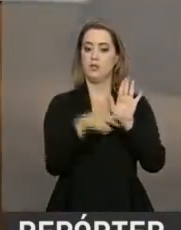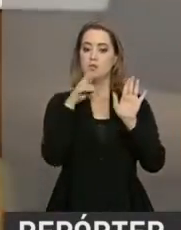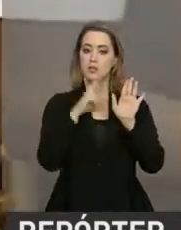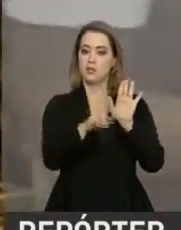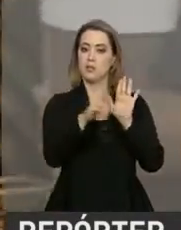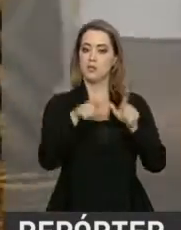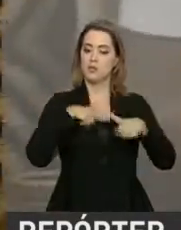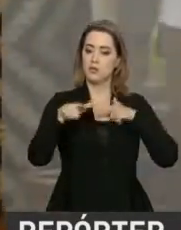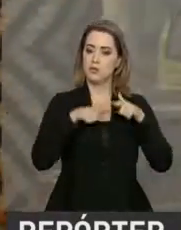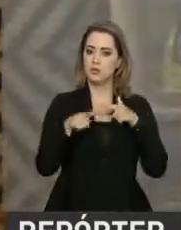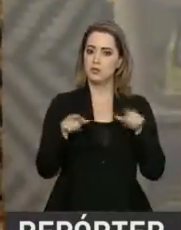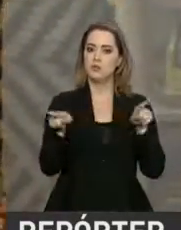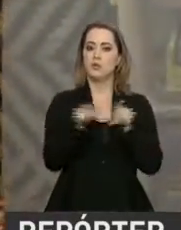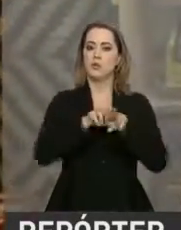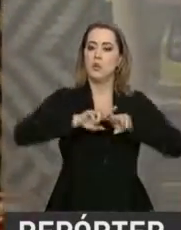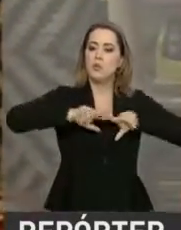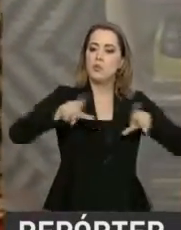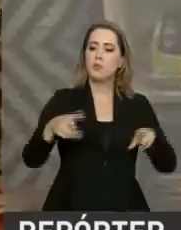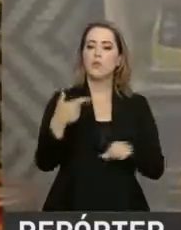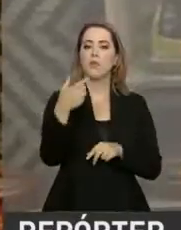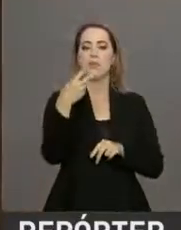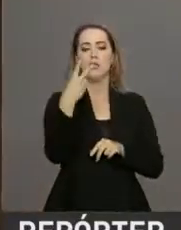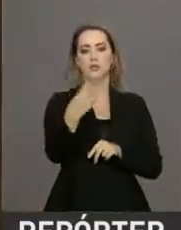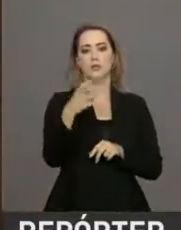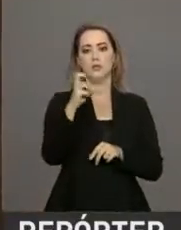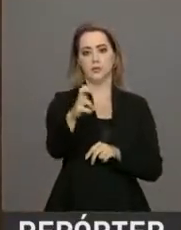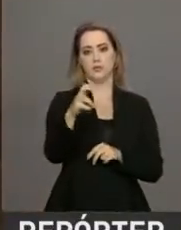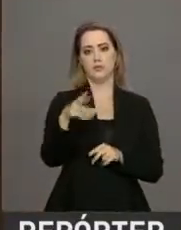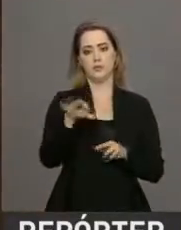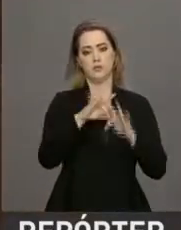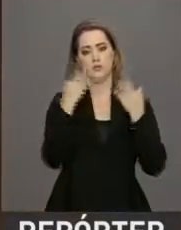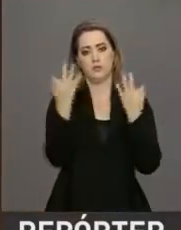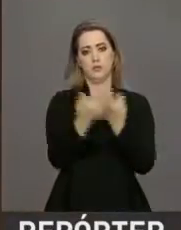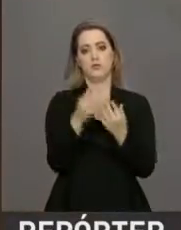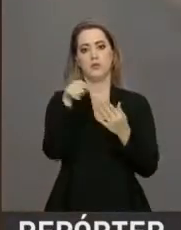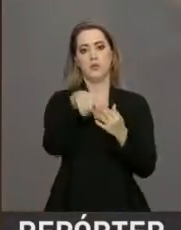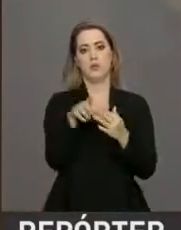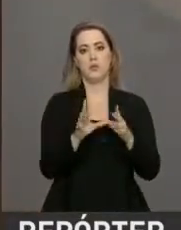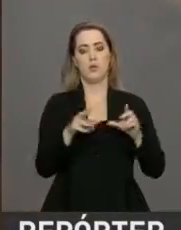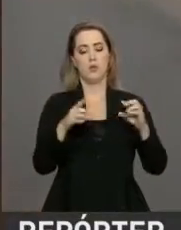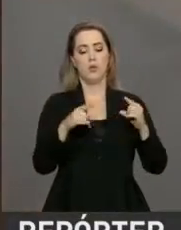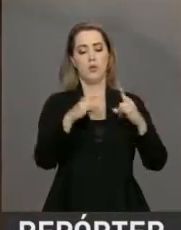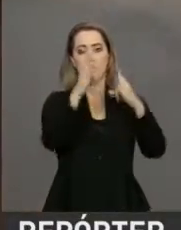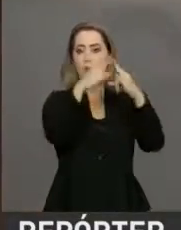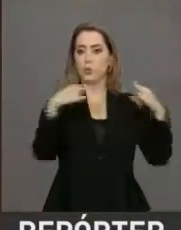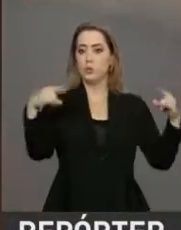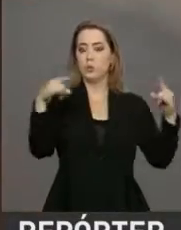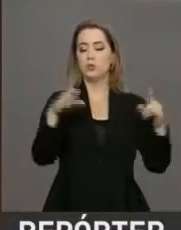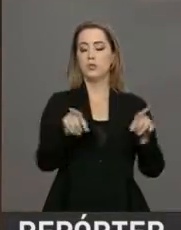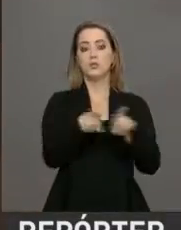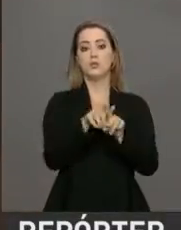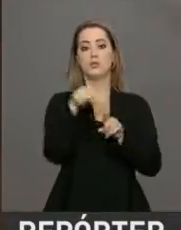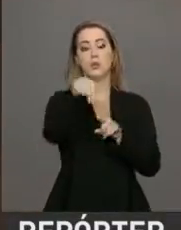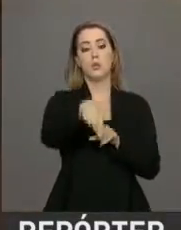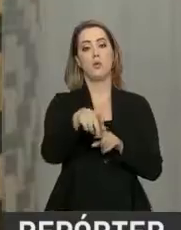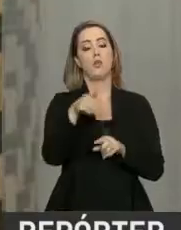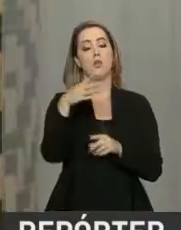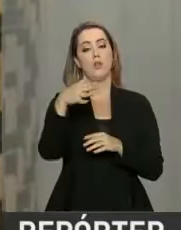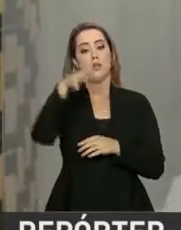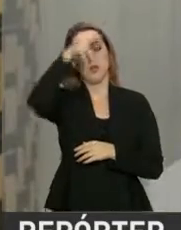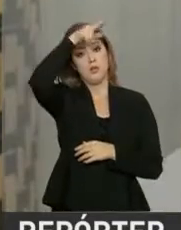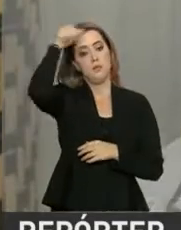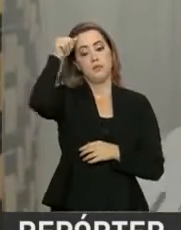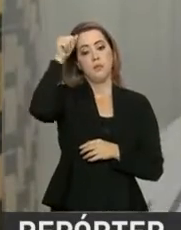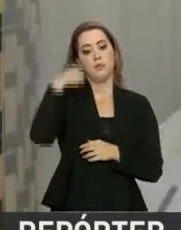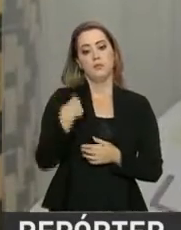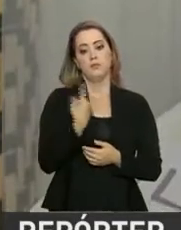que envolve boa parte das 25 famílias da aldeia no interior do município de São Gabriel da Cachoeira. A gente